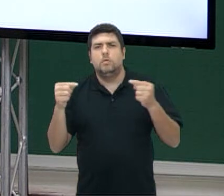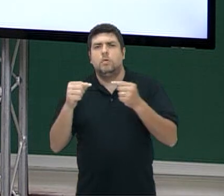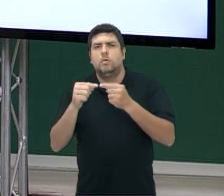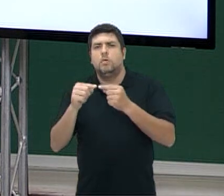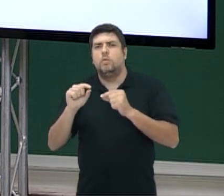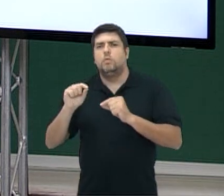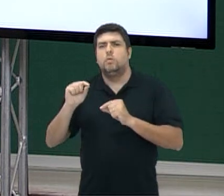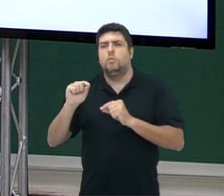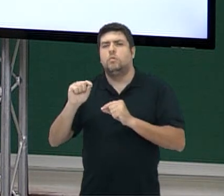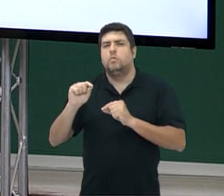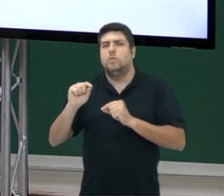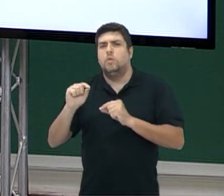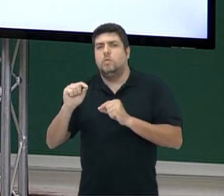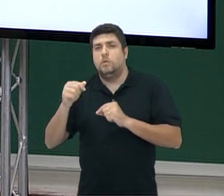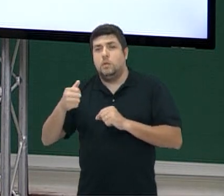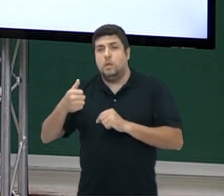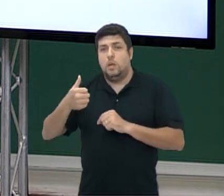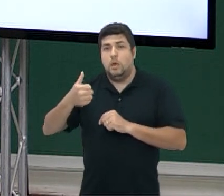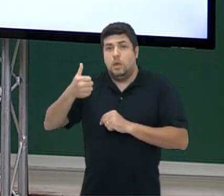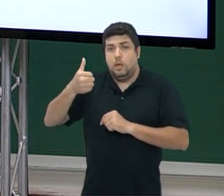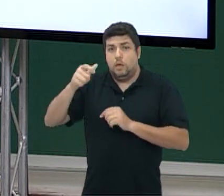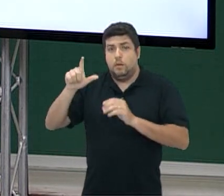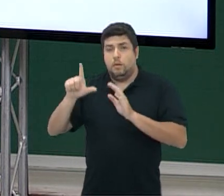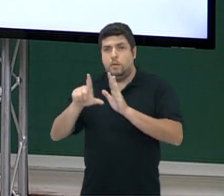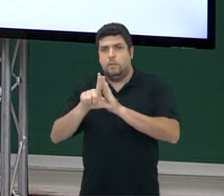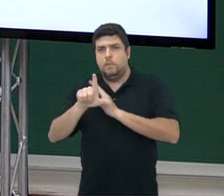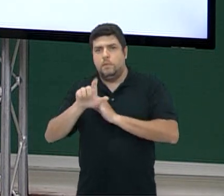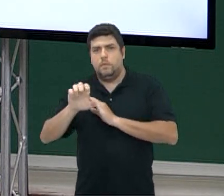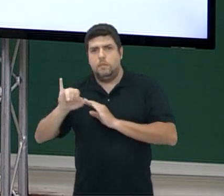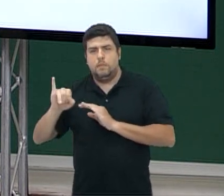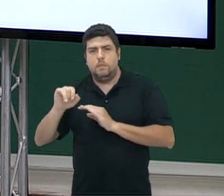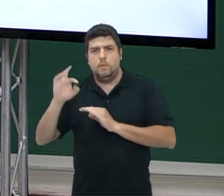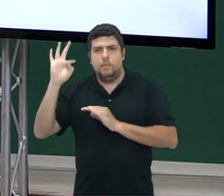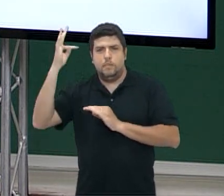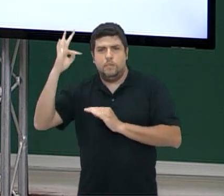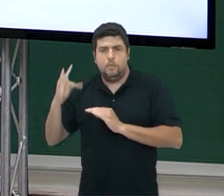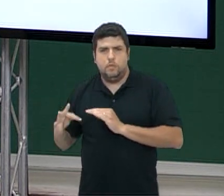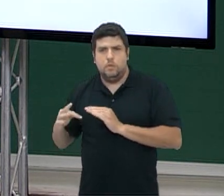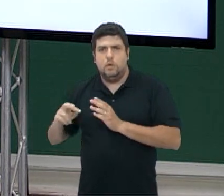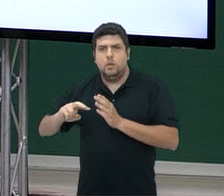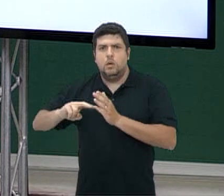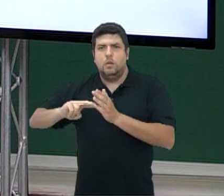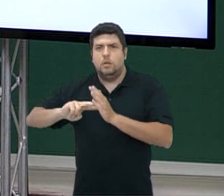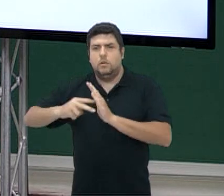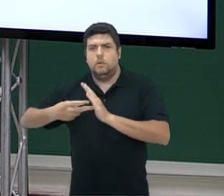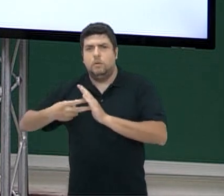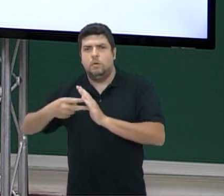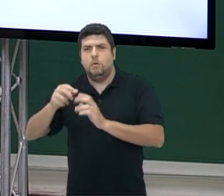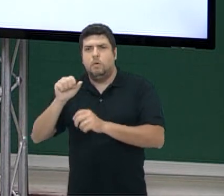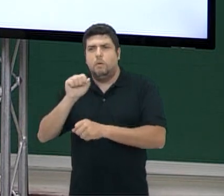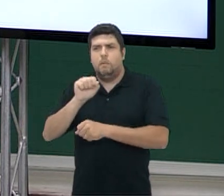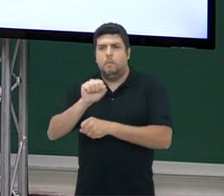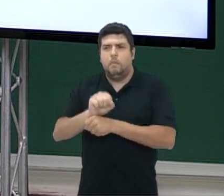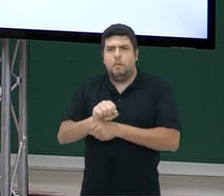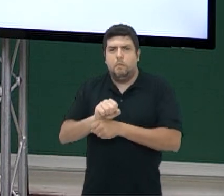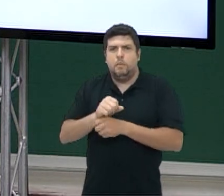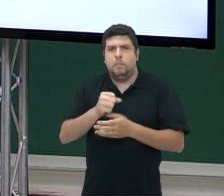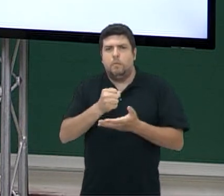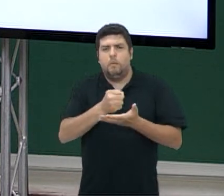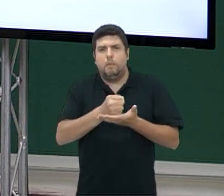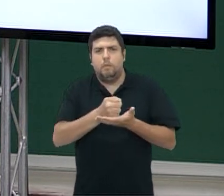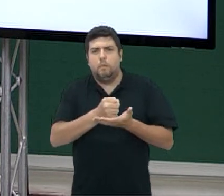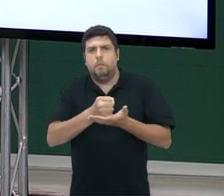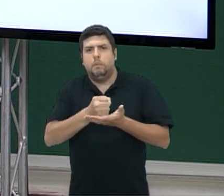primeira lei de Newton é o princípio da inércia, certo? Que é a condição natural do movimento dos corpos,